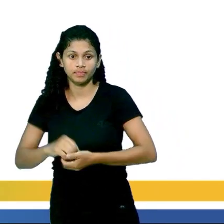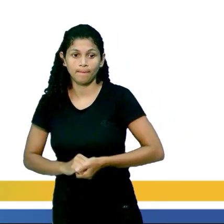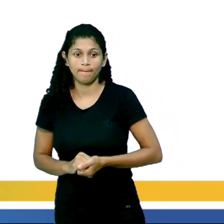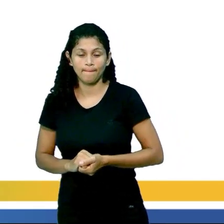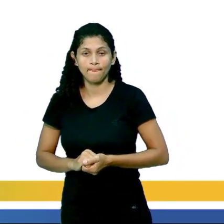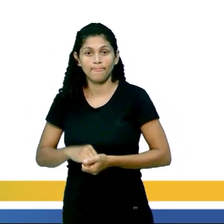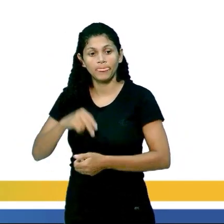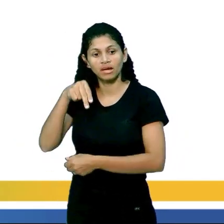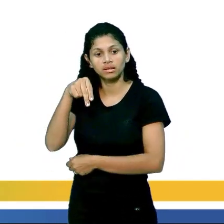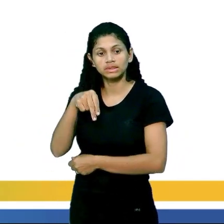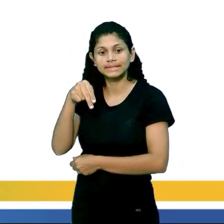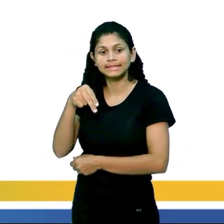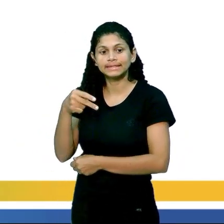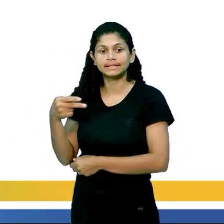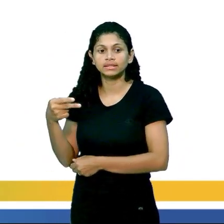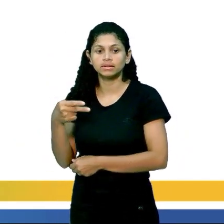ficar